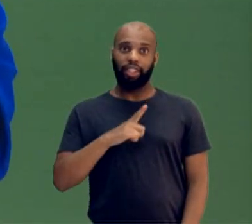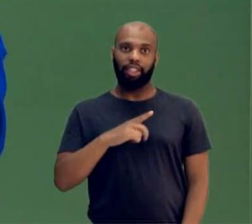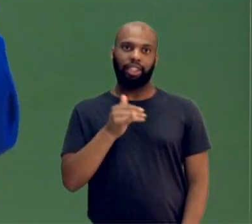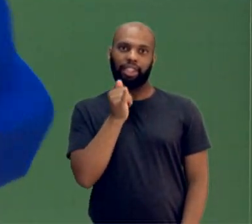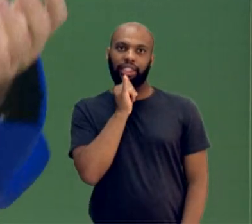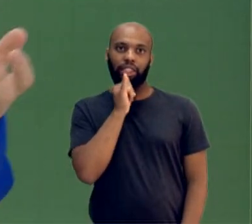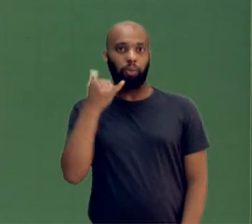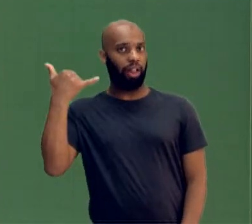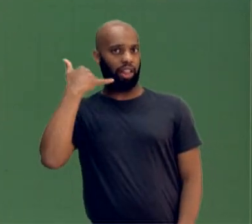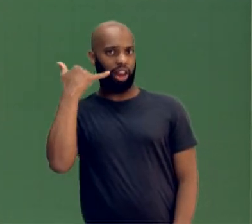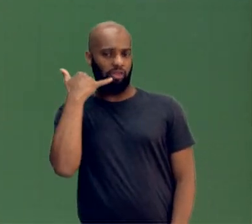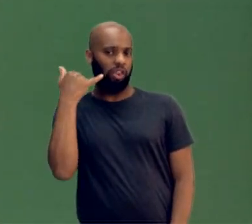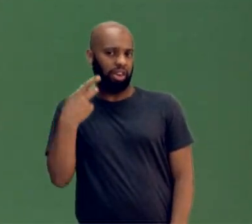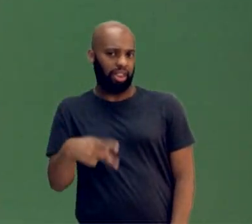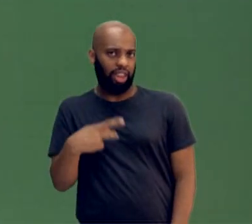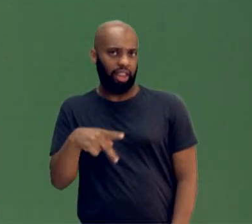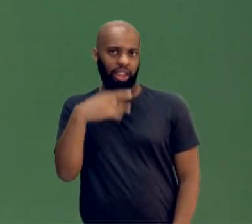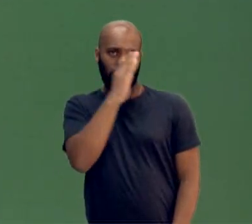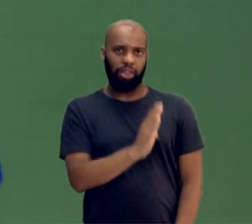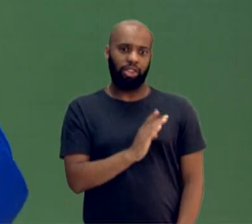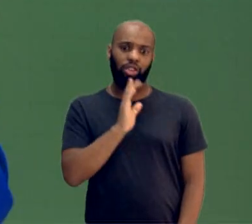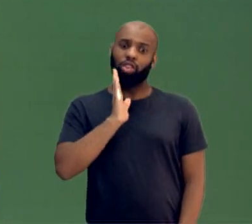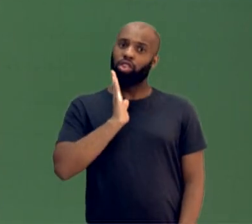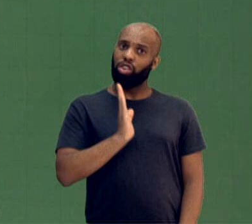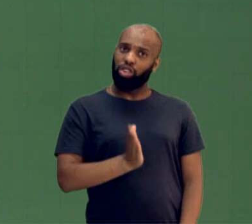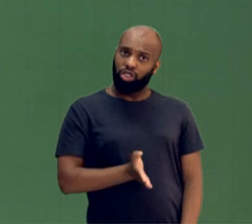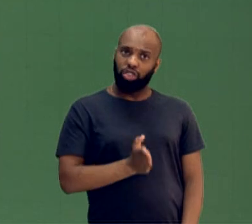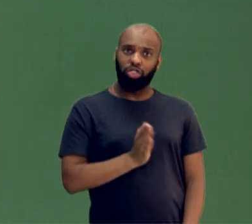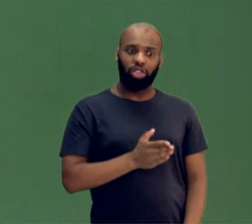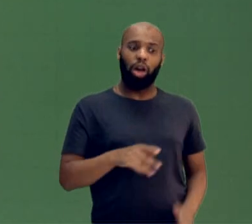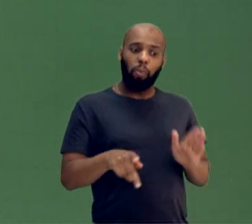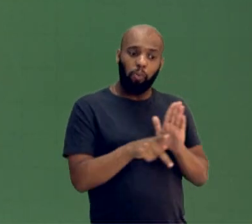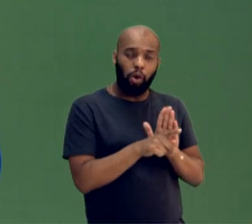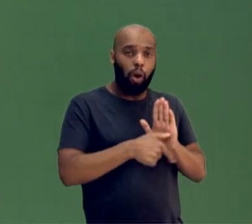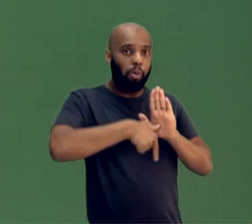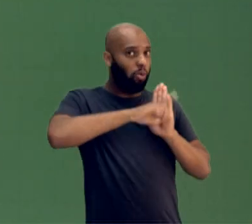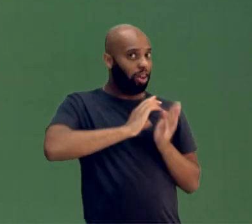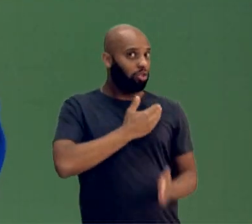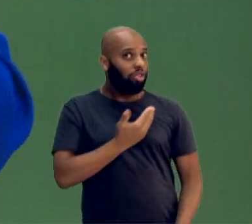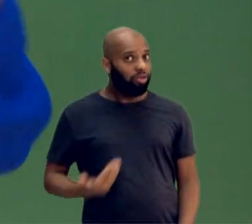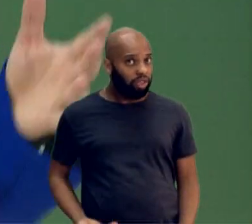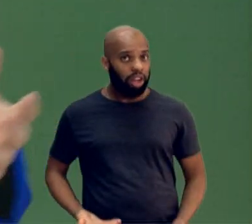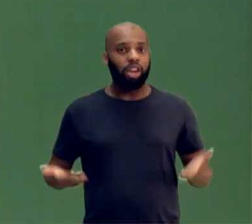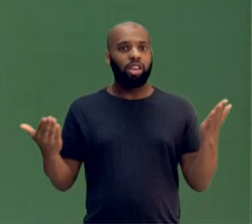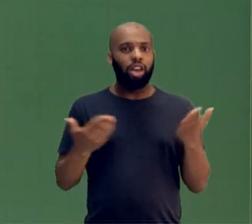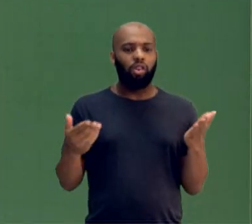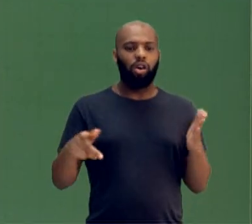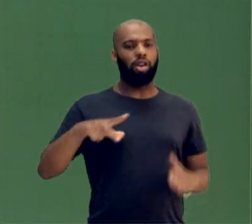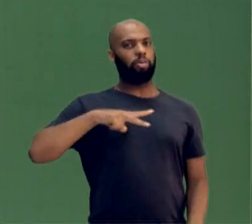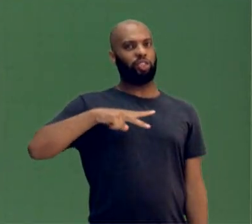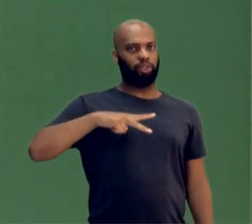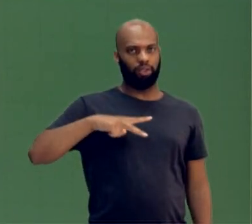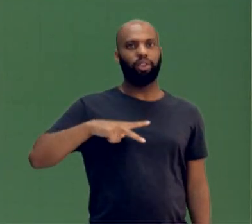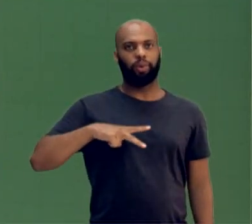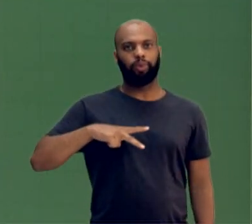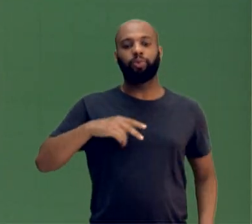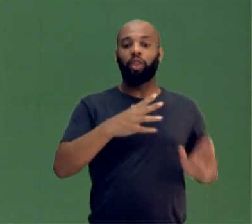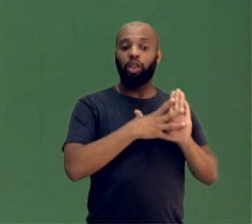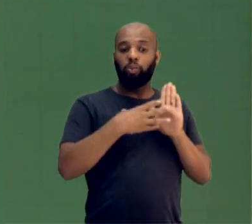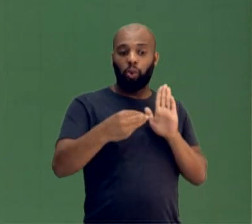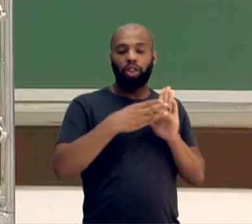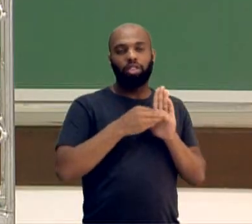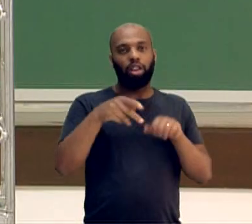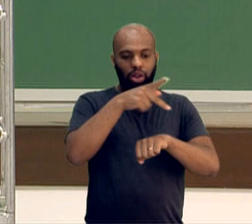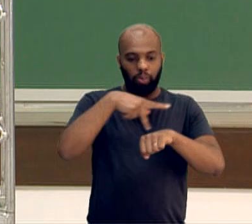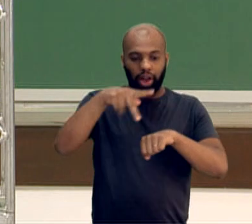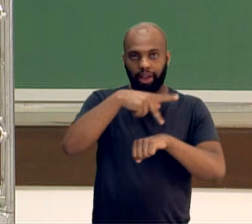Né? A telefonia nossa ela já foi estatal, hoje ela é privatizada. Algumas rodovias aí são privatizadas. Então, são modelos. Né? Tem